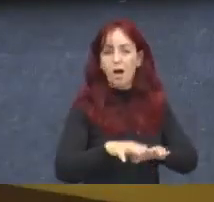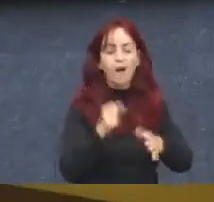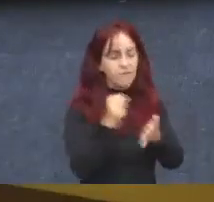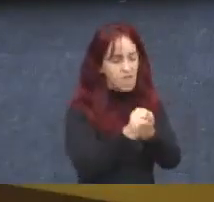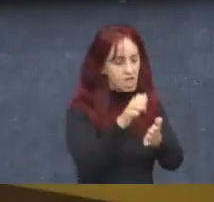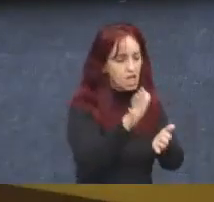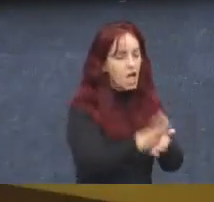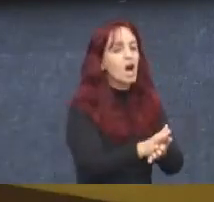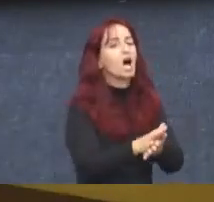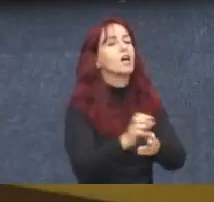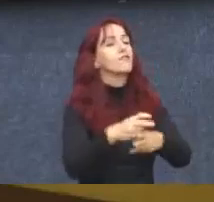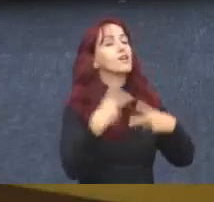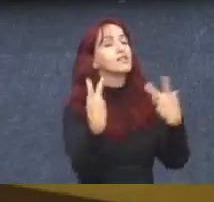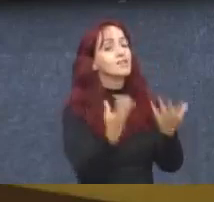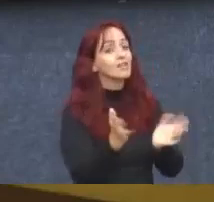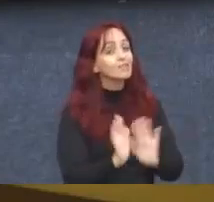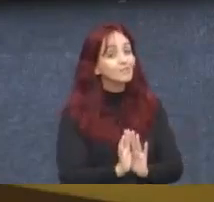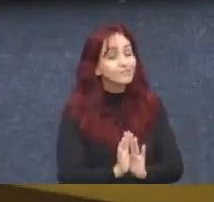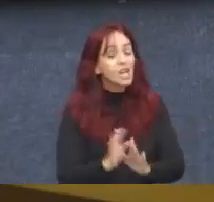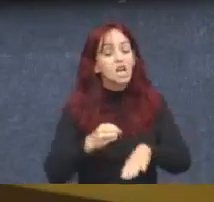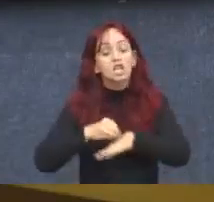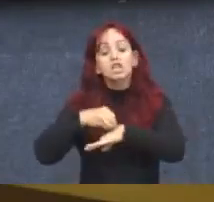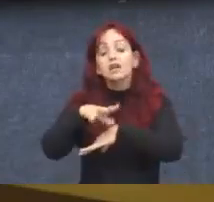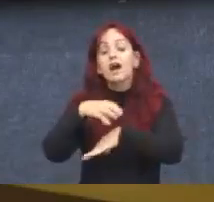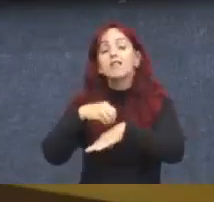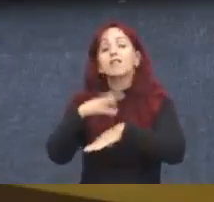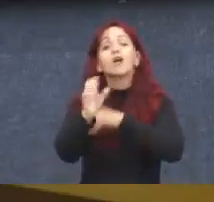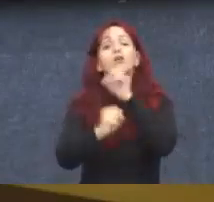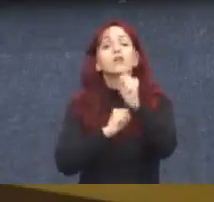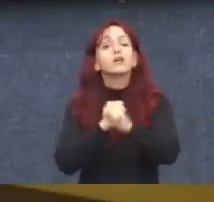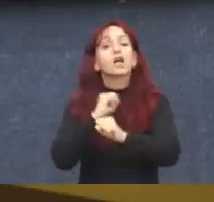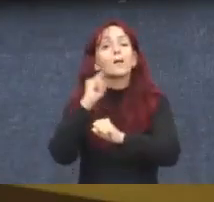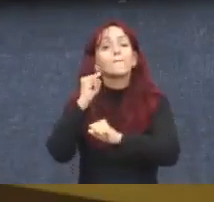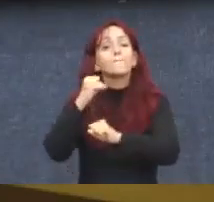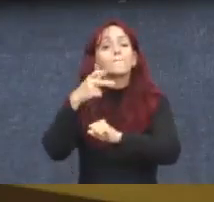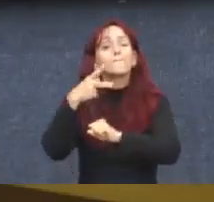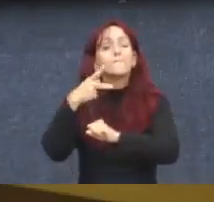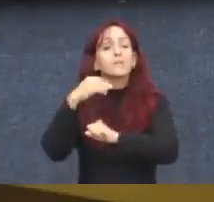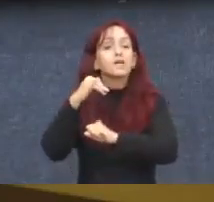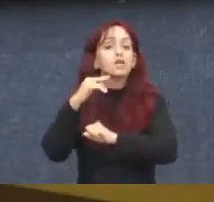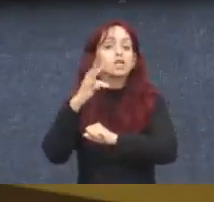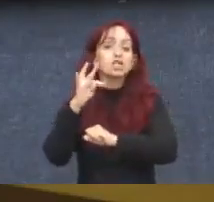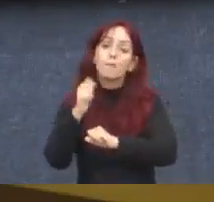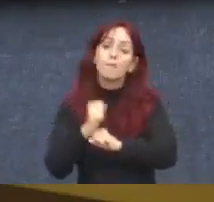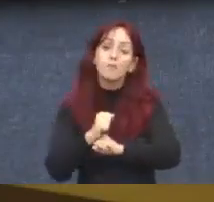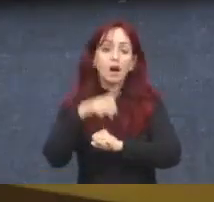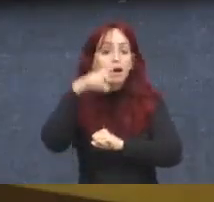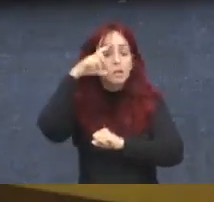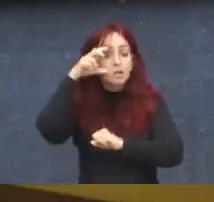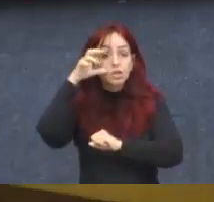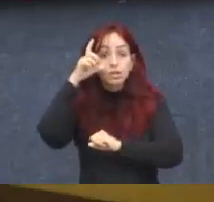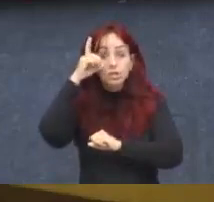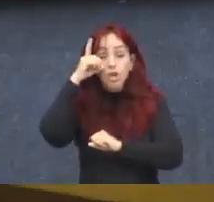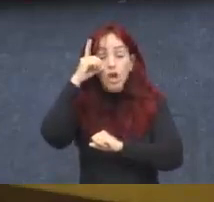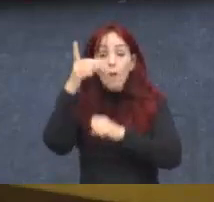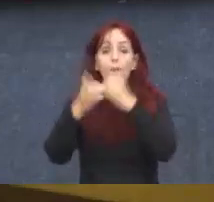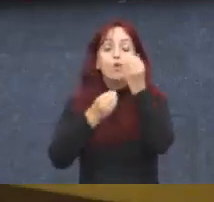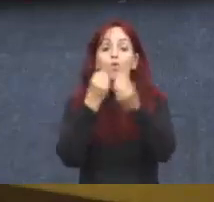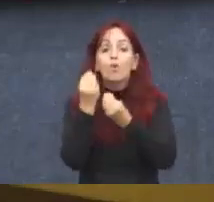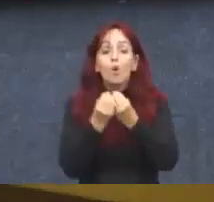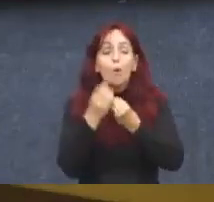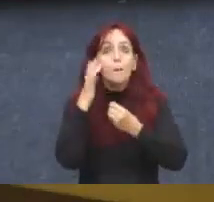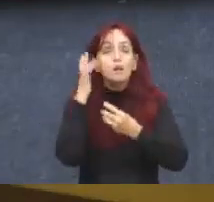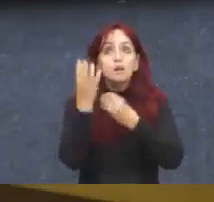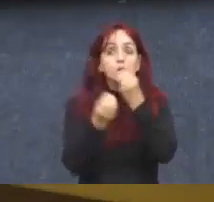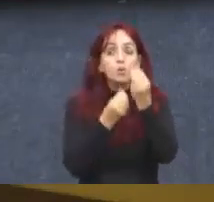vingança. Indicação da impeachmentada Dilma para o Banco dos BRICS. Imagina essa situação,